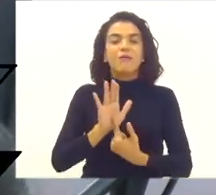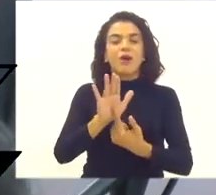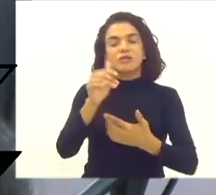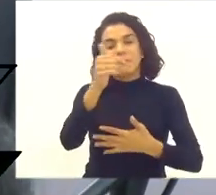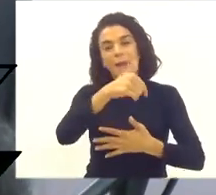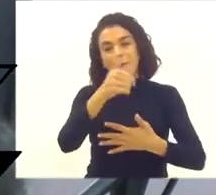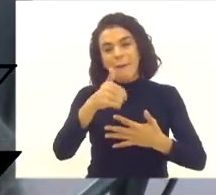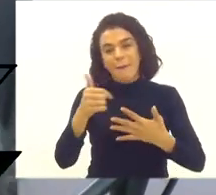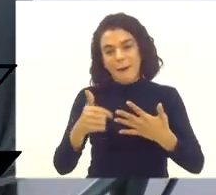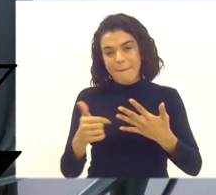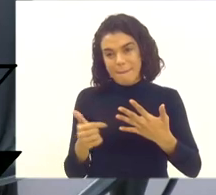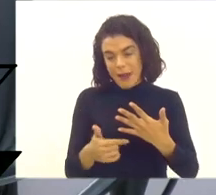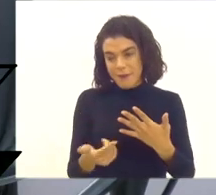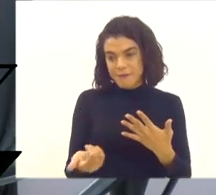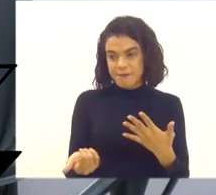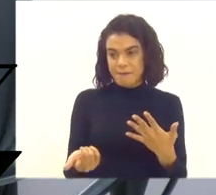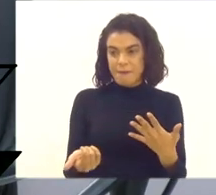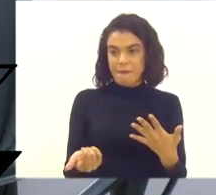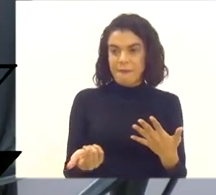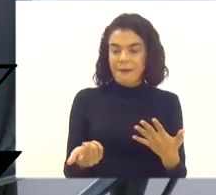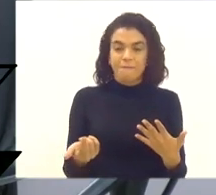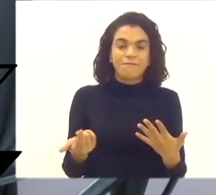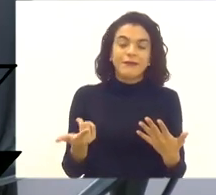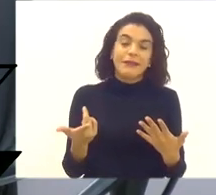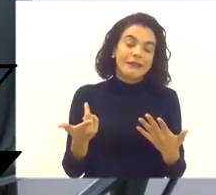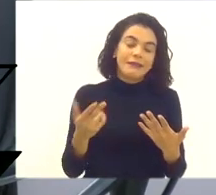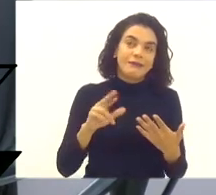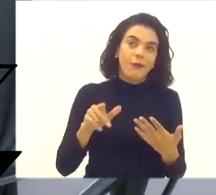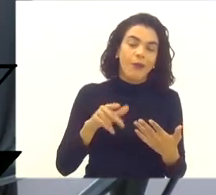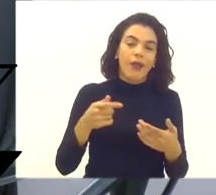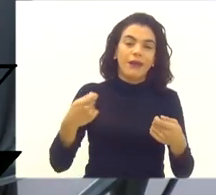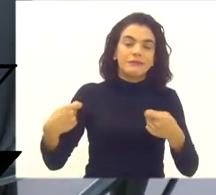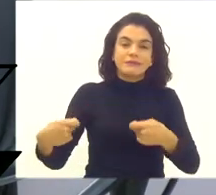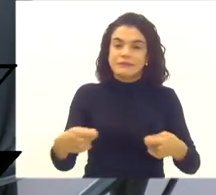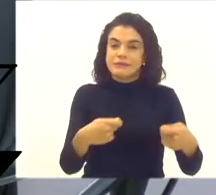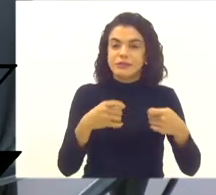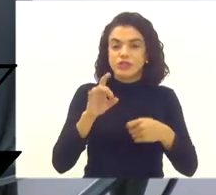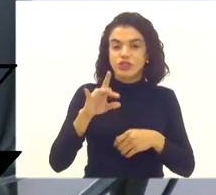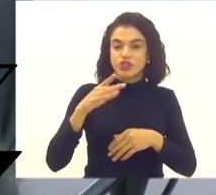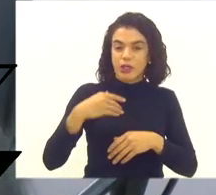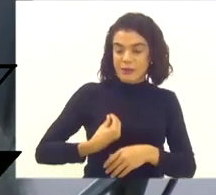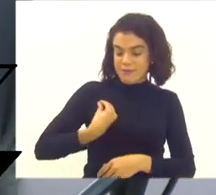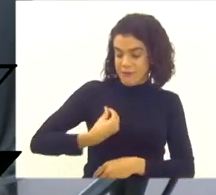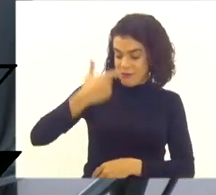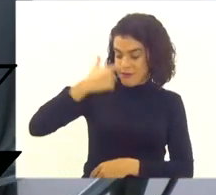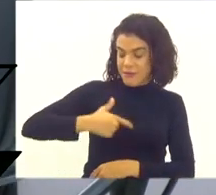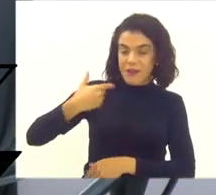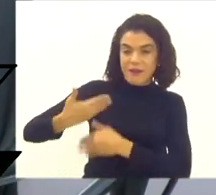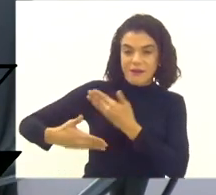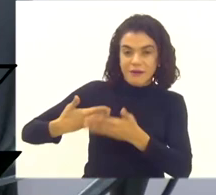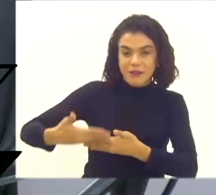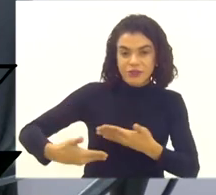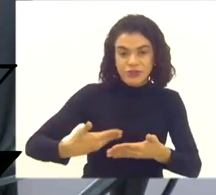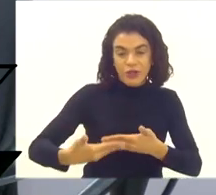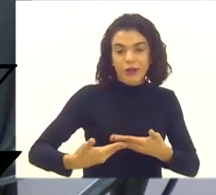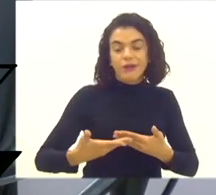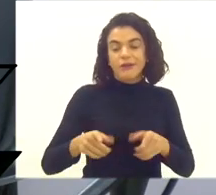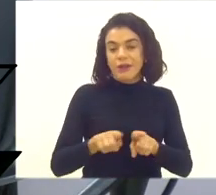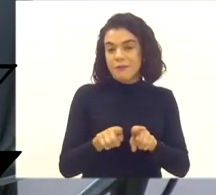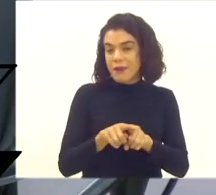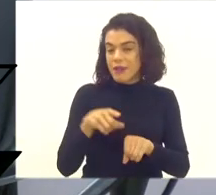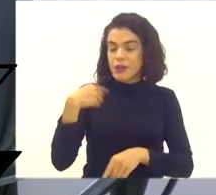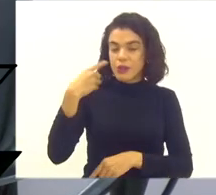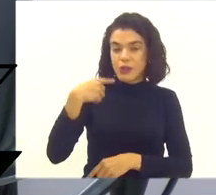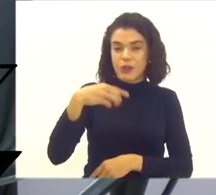né é que não não são necessariamente apenas da sua trajetória E aí fala ah Doutora